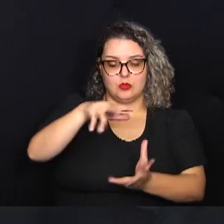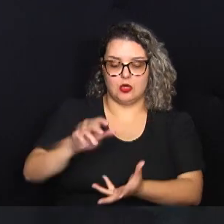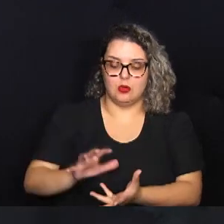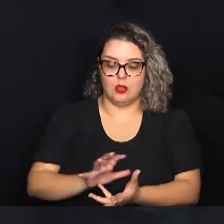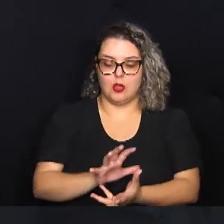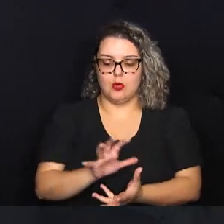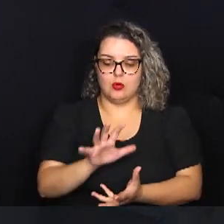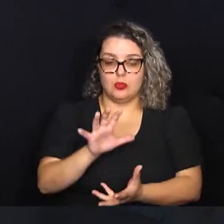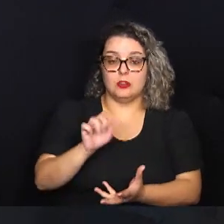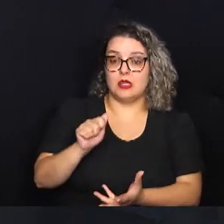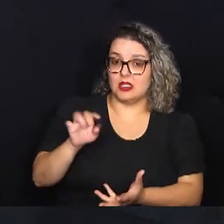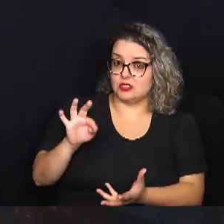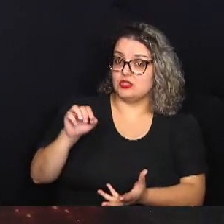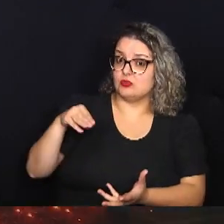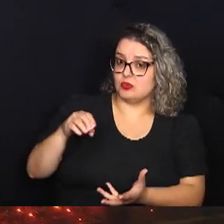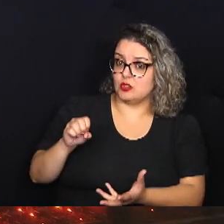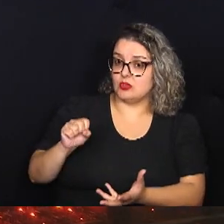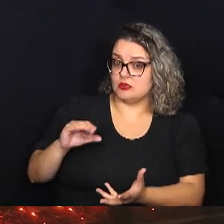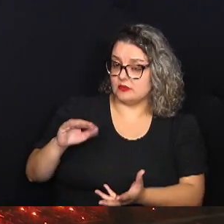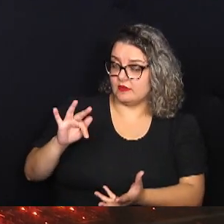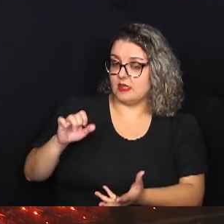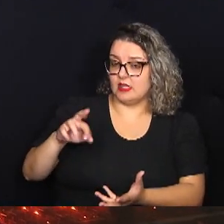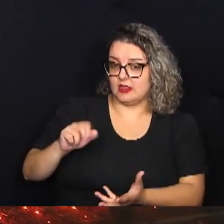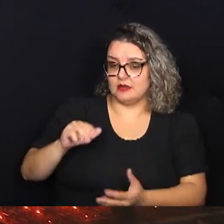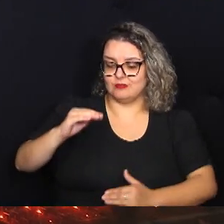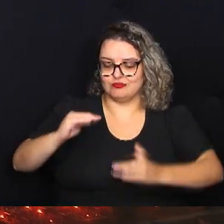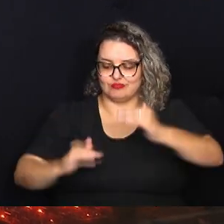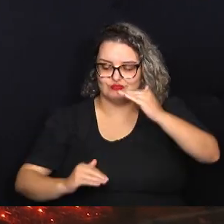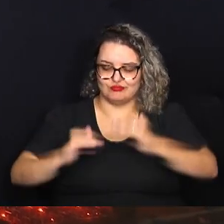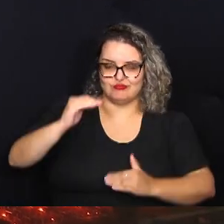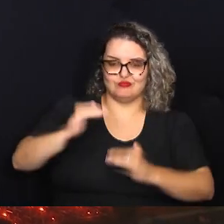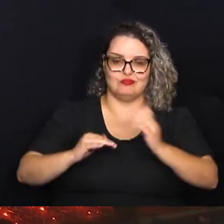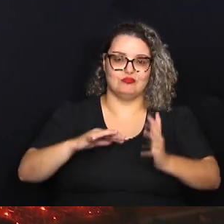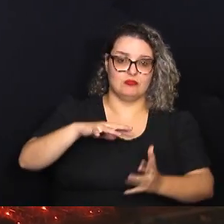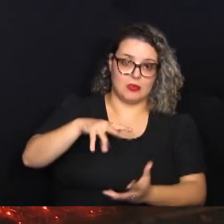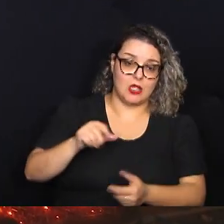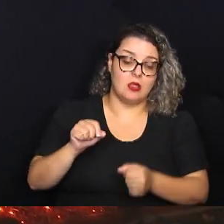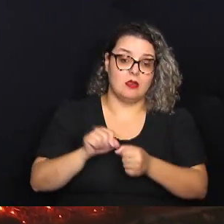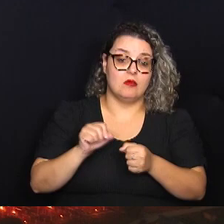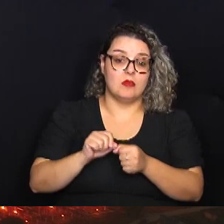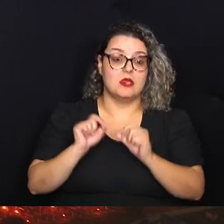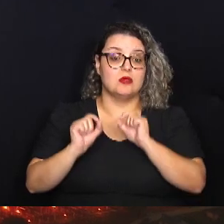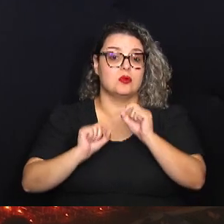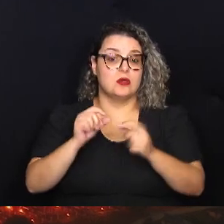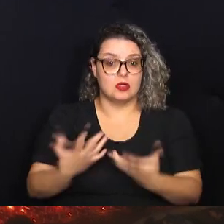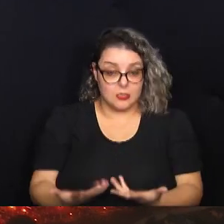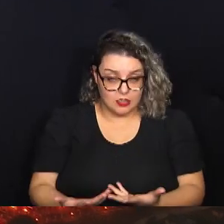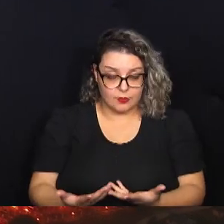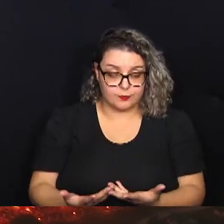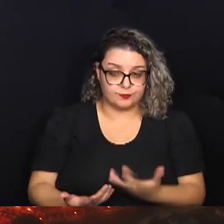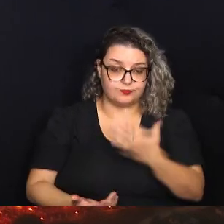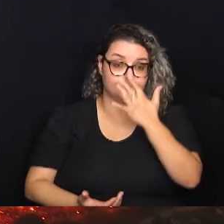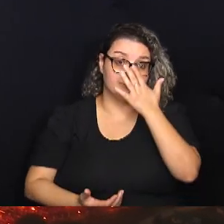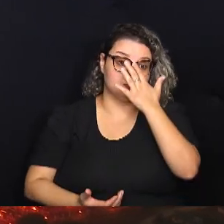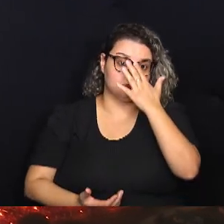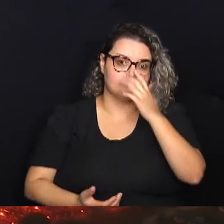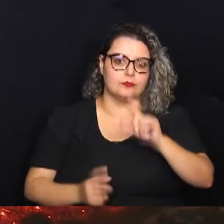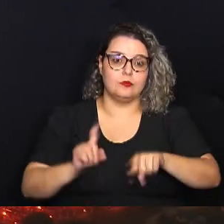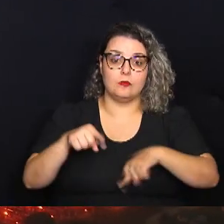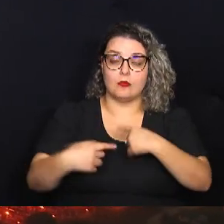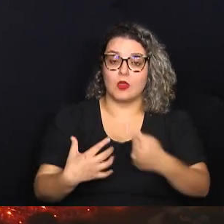atmosfera alterando aí o balanço energético do planeta e fazendo com que outros